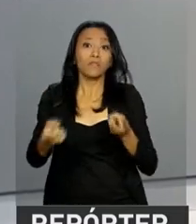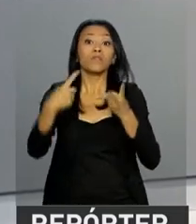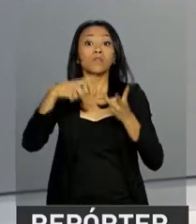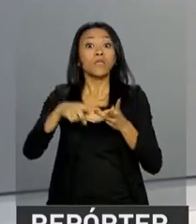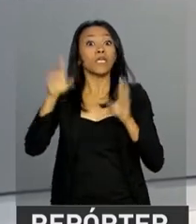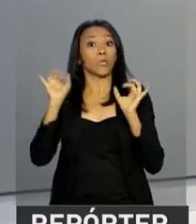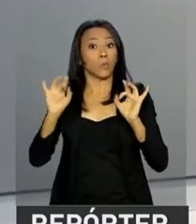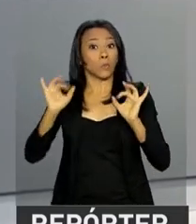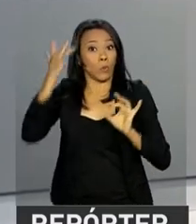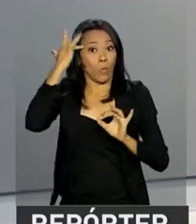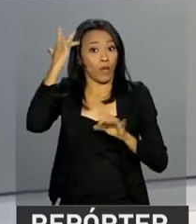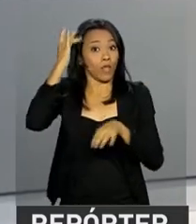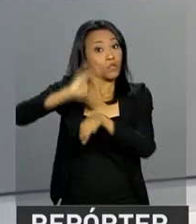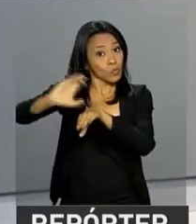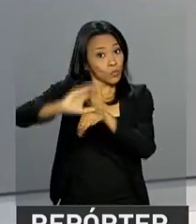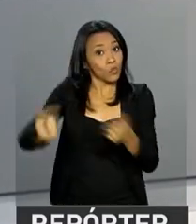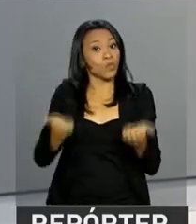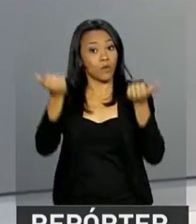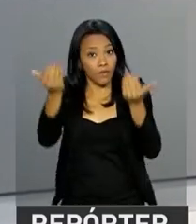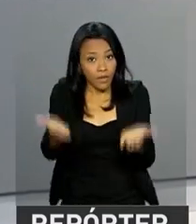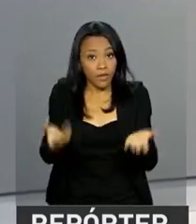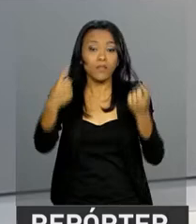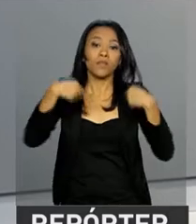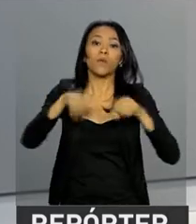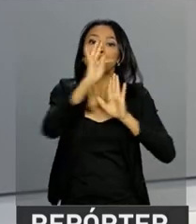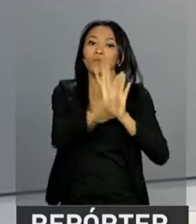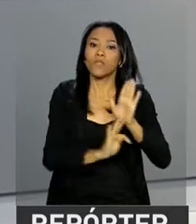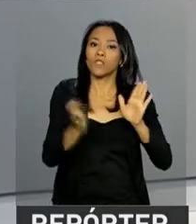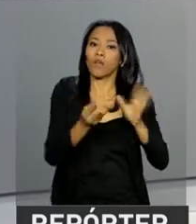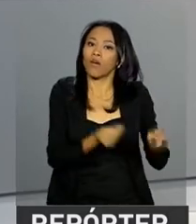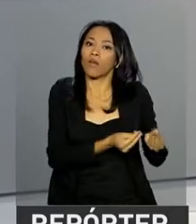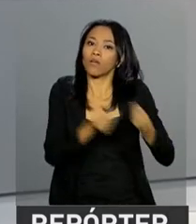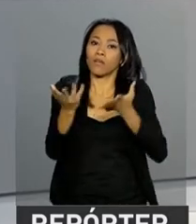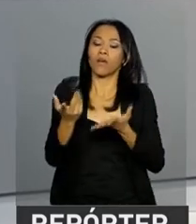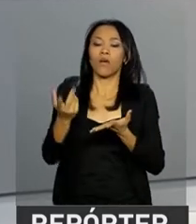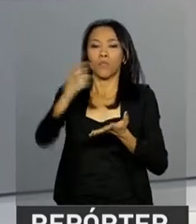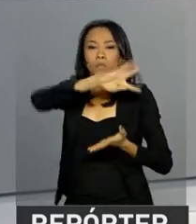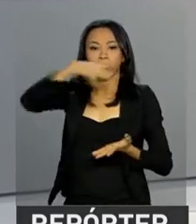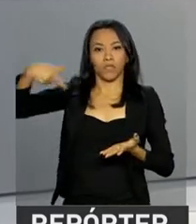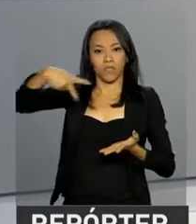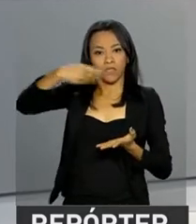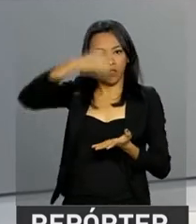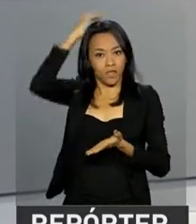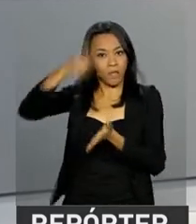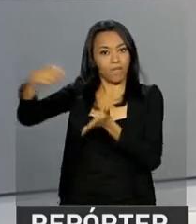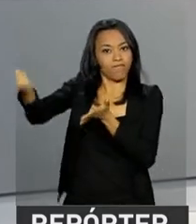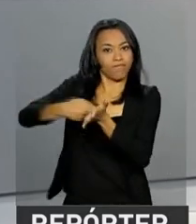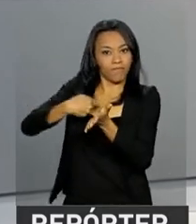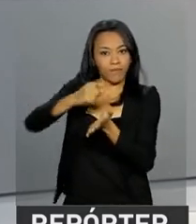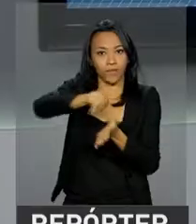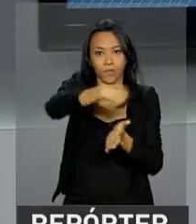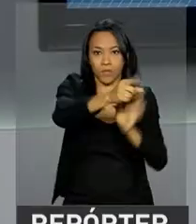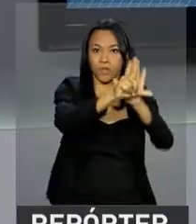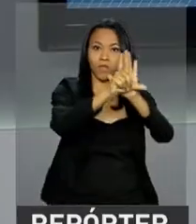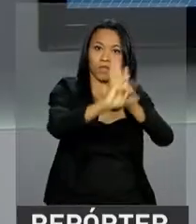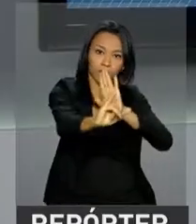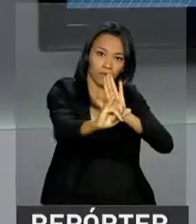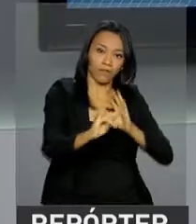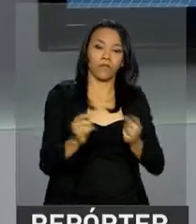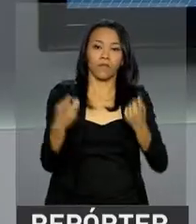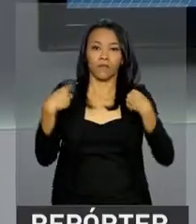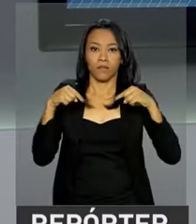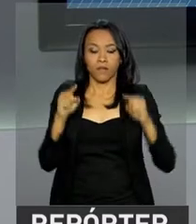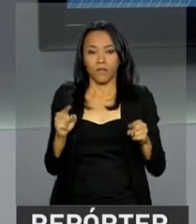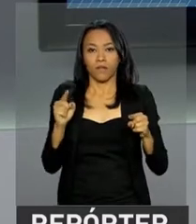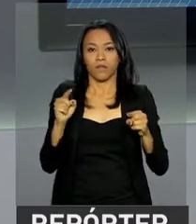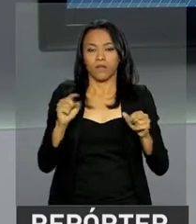cursos que oferecem o financiamento o texto segue agora para sanção presidencial e em seguida se converte em lei as mudanças